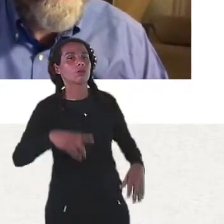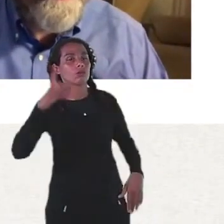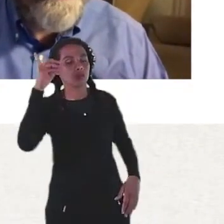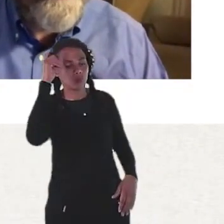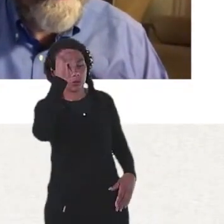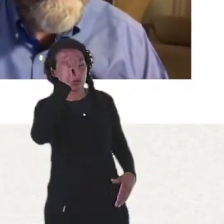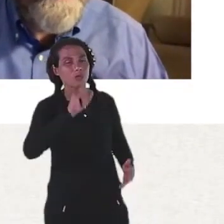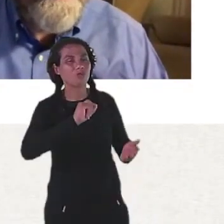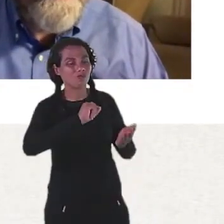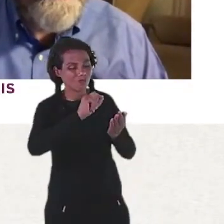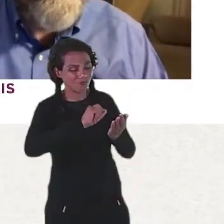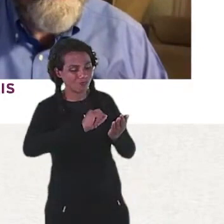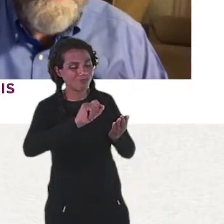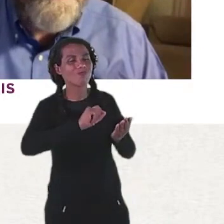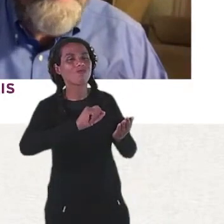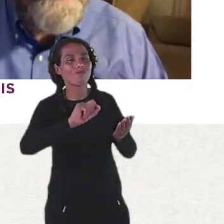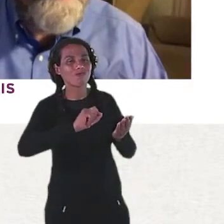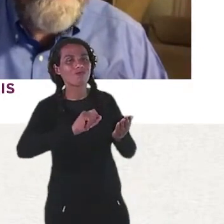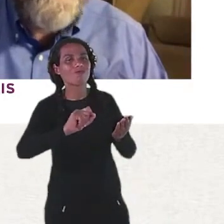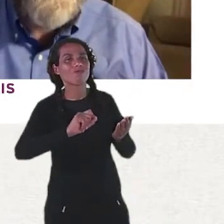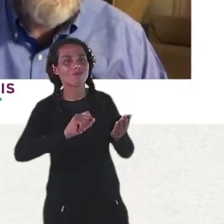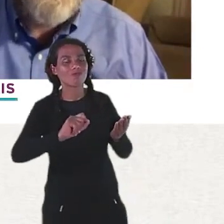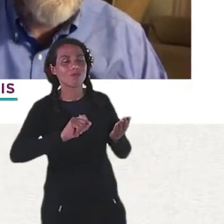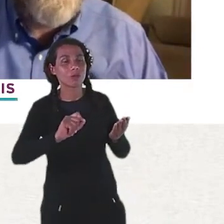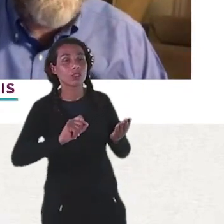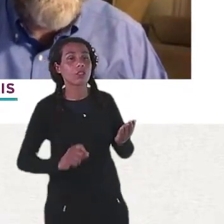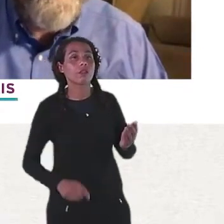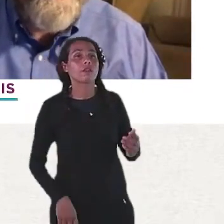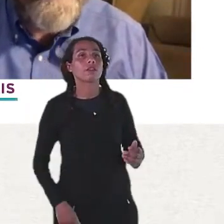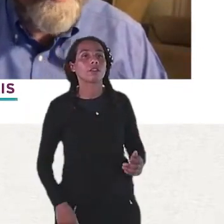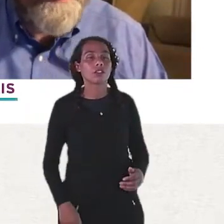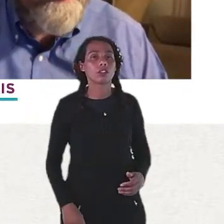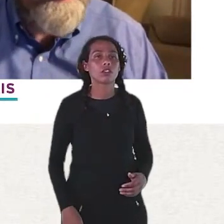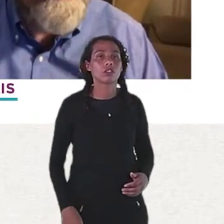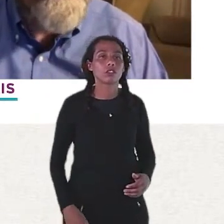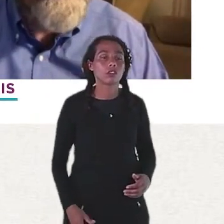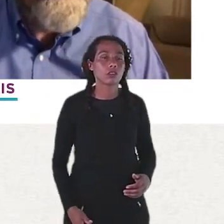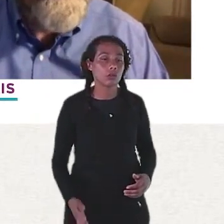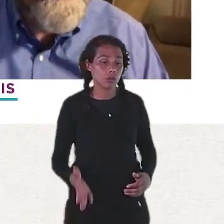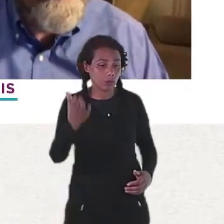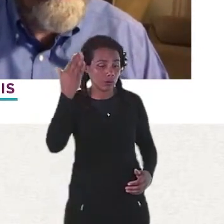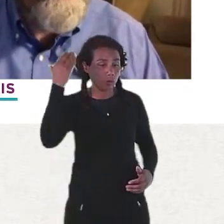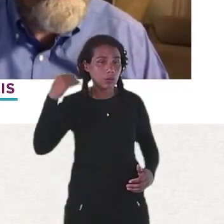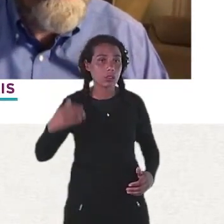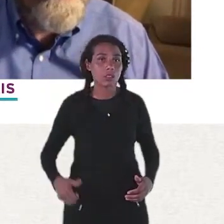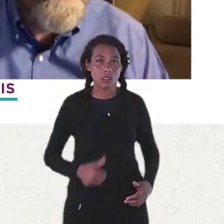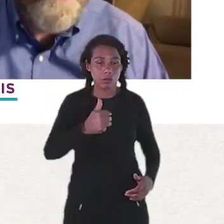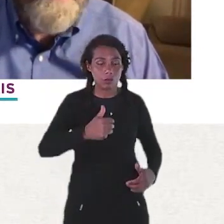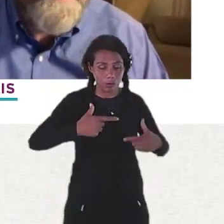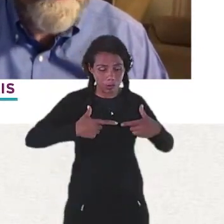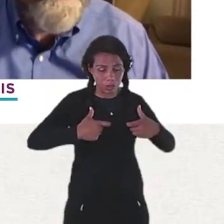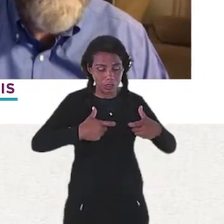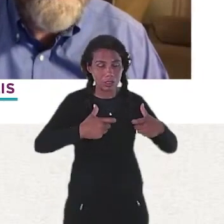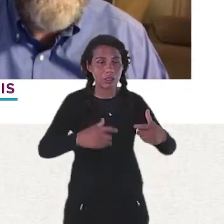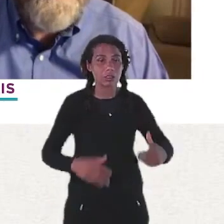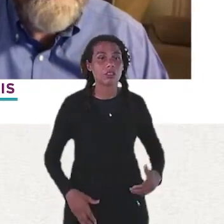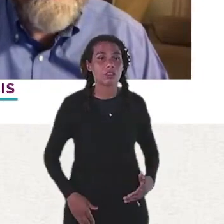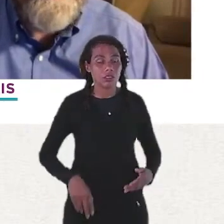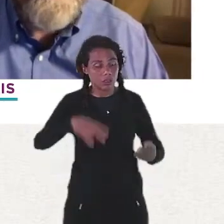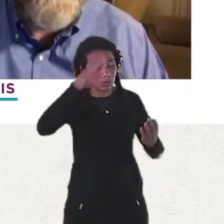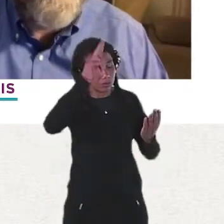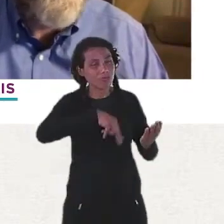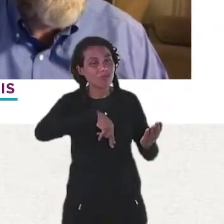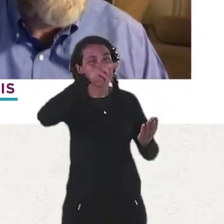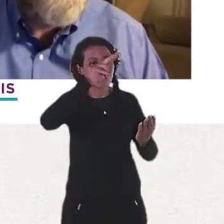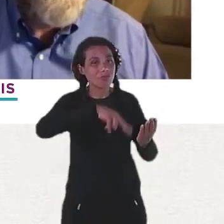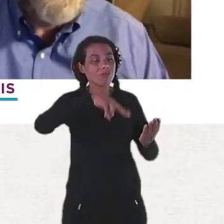para ser honesto, porque eu passei meses lendo a literatura da Primeira Guerra Mundial, que é dos exemplos mais